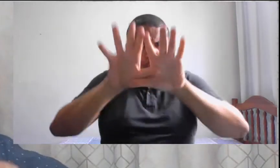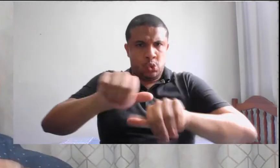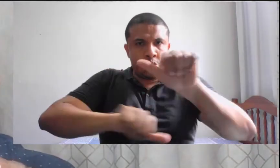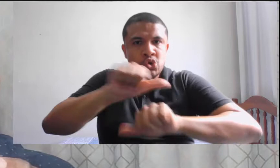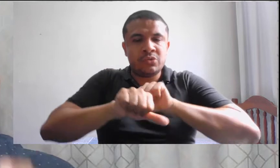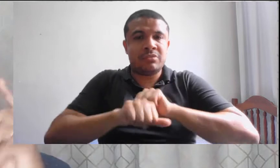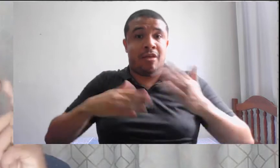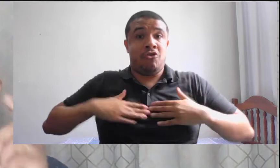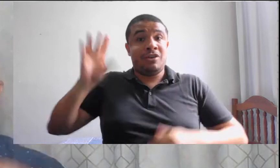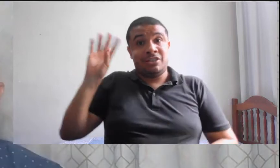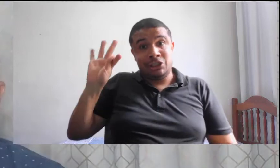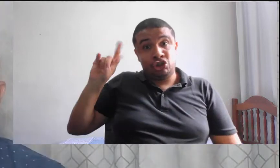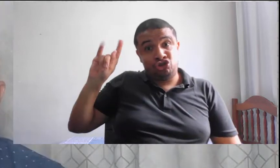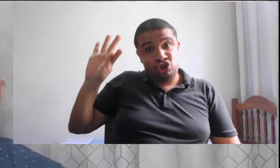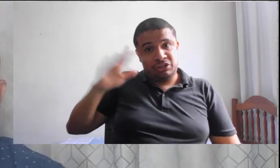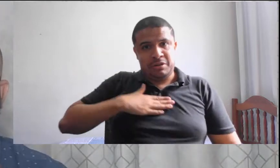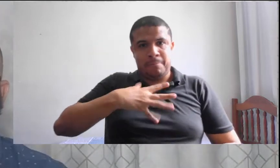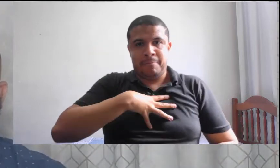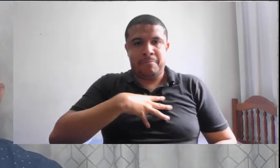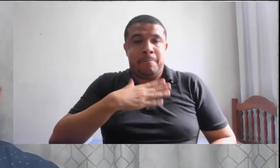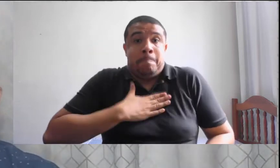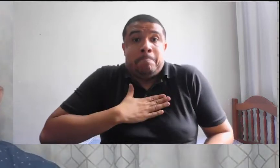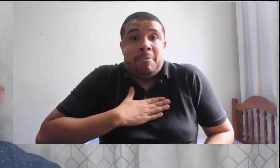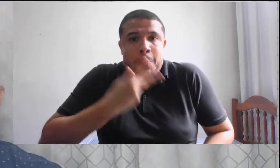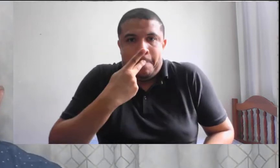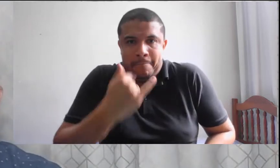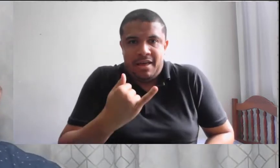E o Tito então agora vem para casa